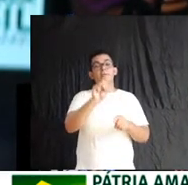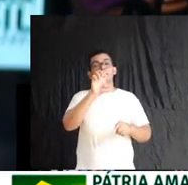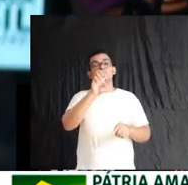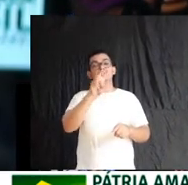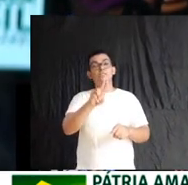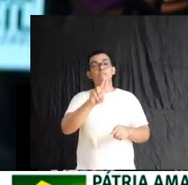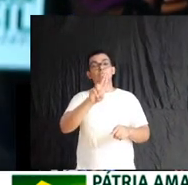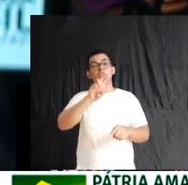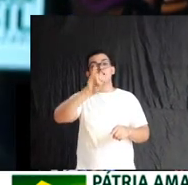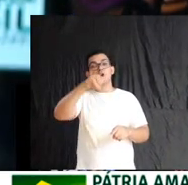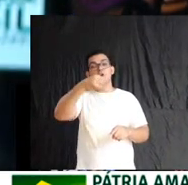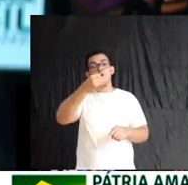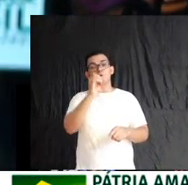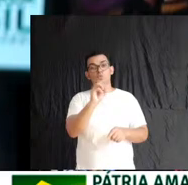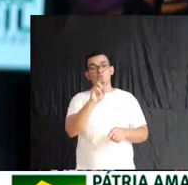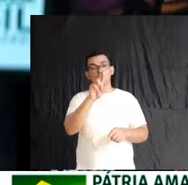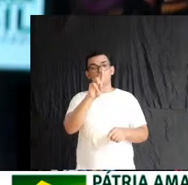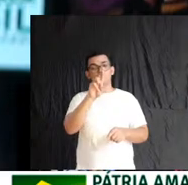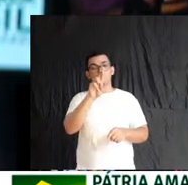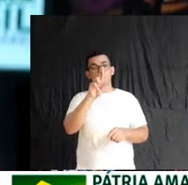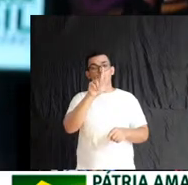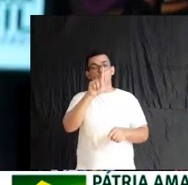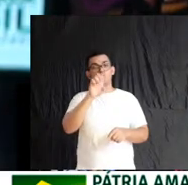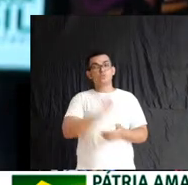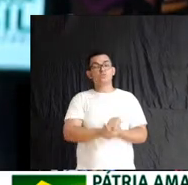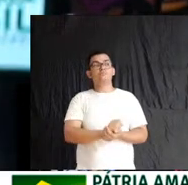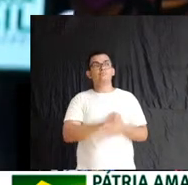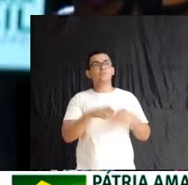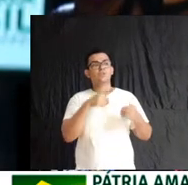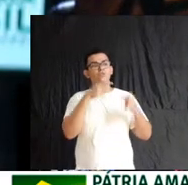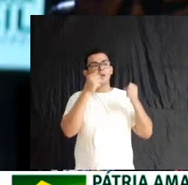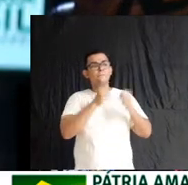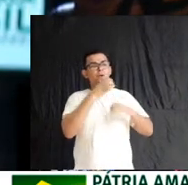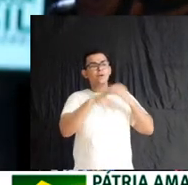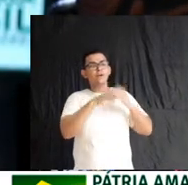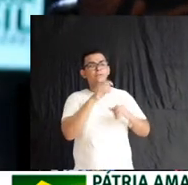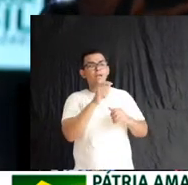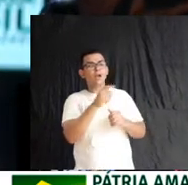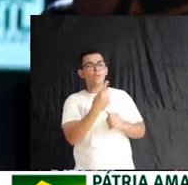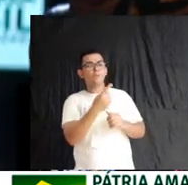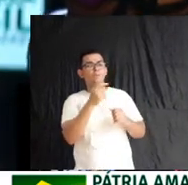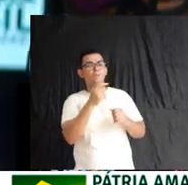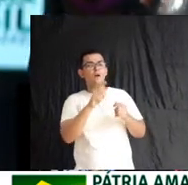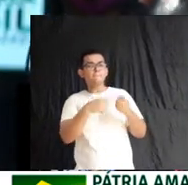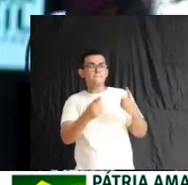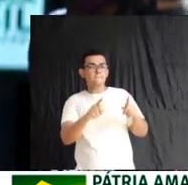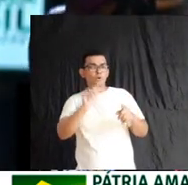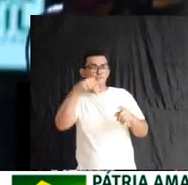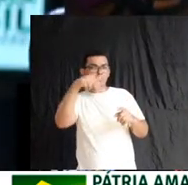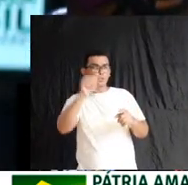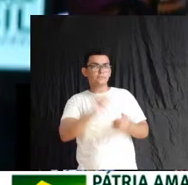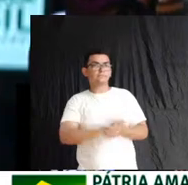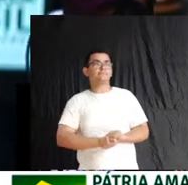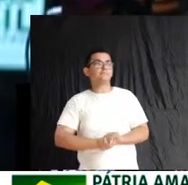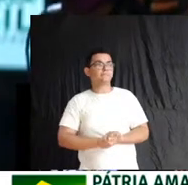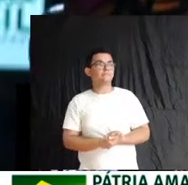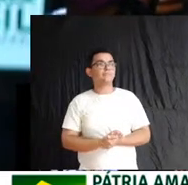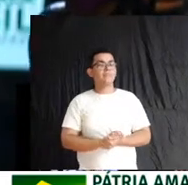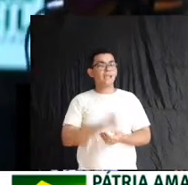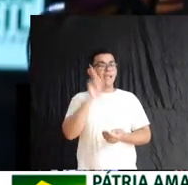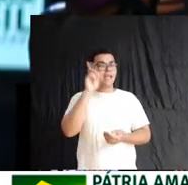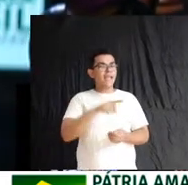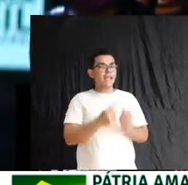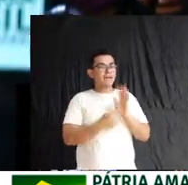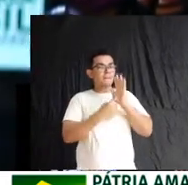falou, Ana Carolina. Manda uma para nós dela, então? Podemos, claro. Essa vai para minha esposa que está lá em